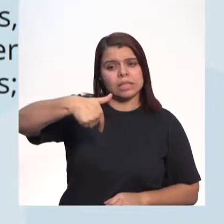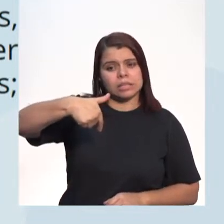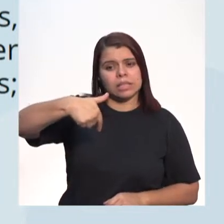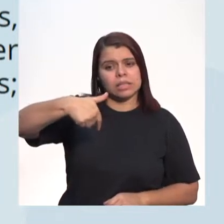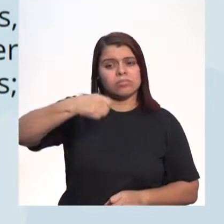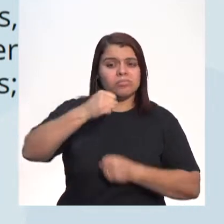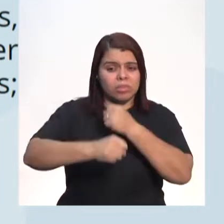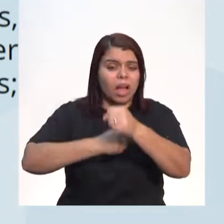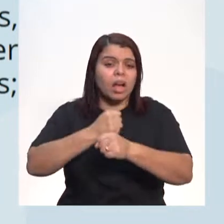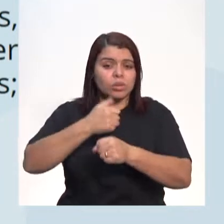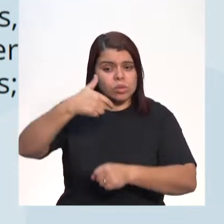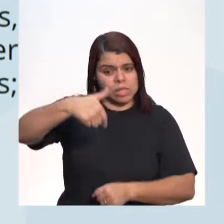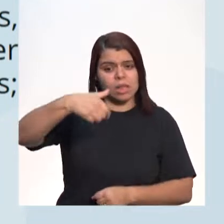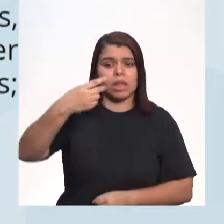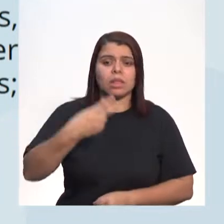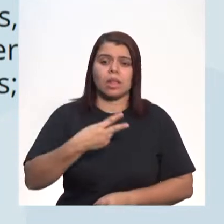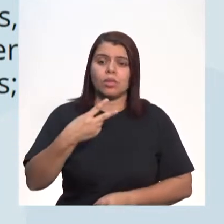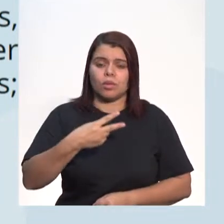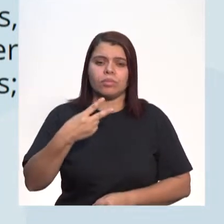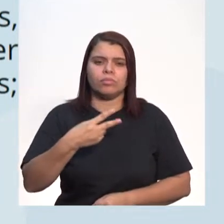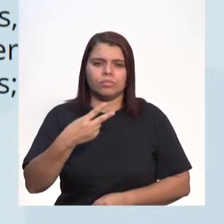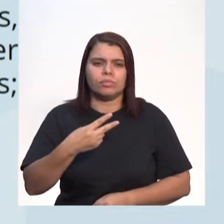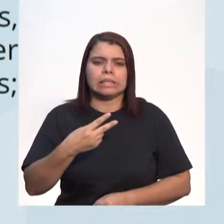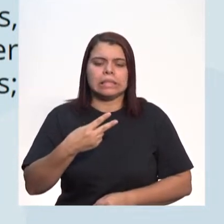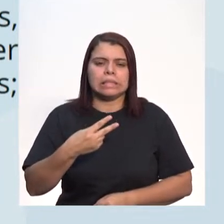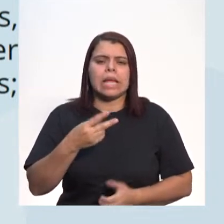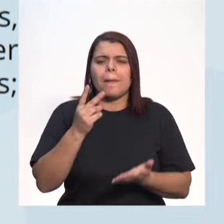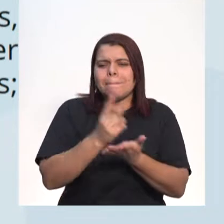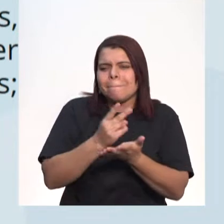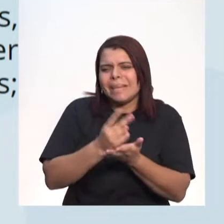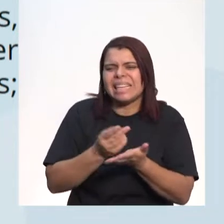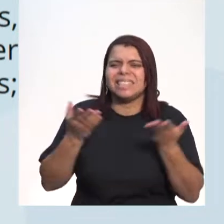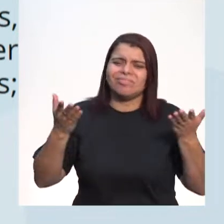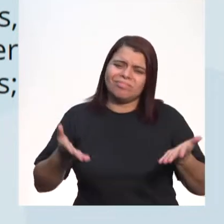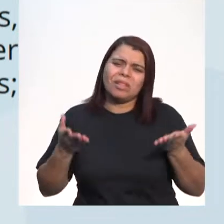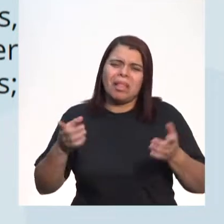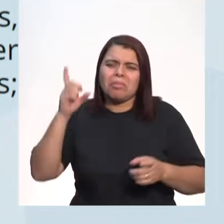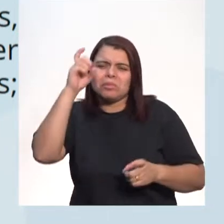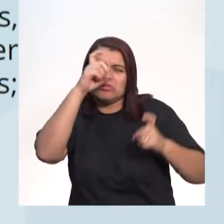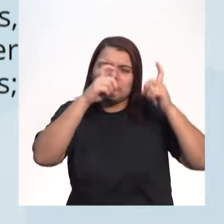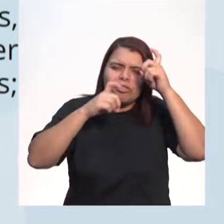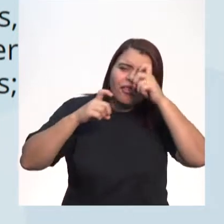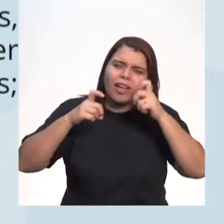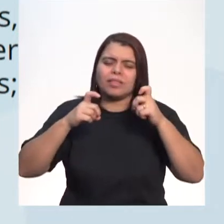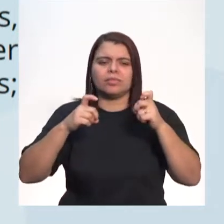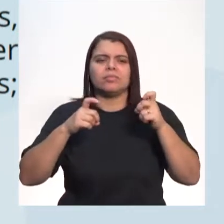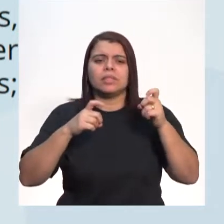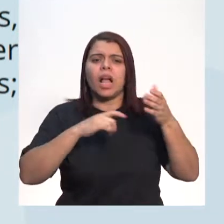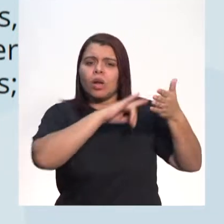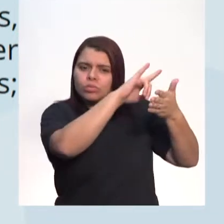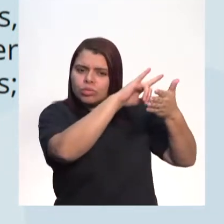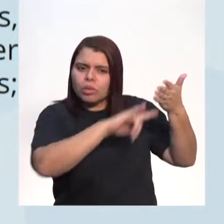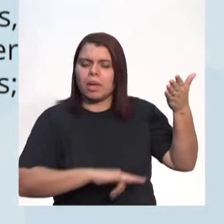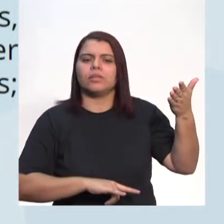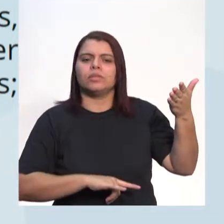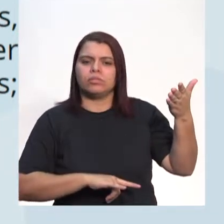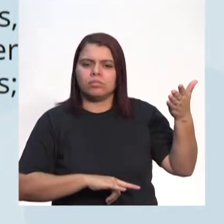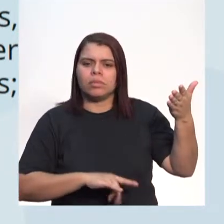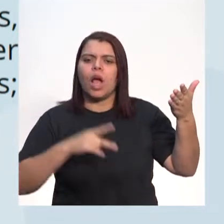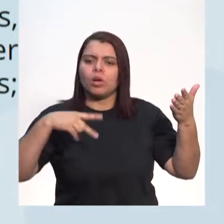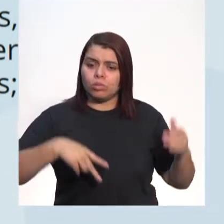né, que apesar desse período, apesar desse momento que nós estamos vivenciando, a resolução ela